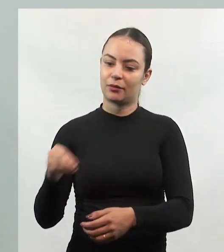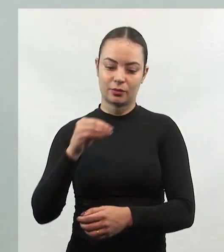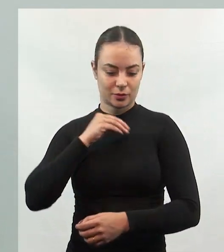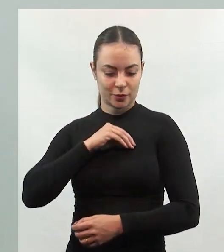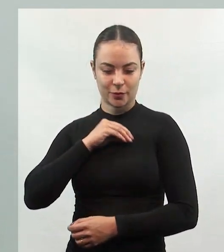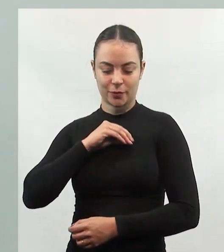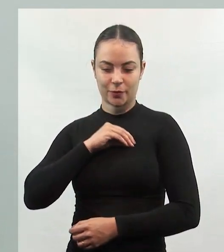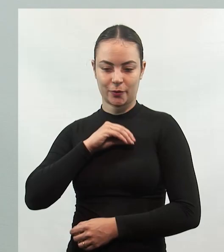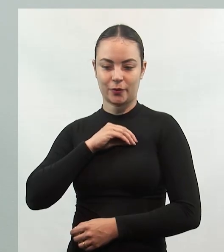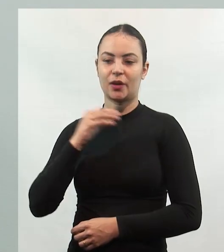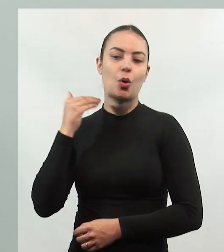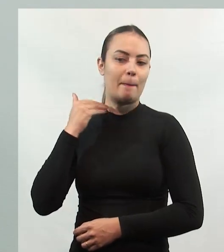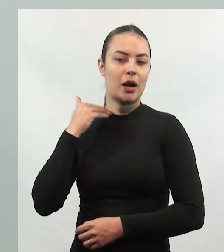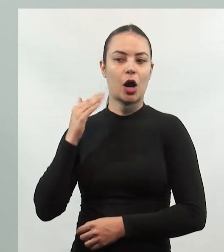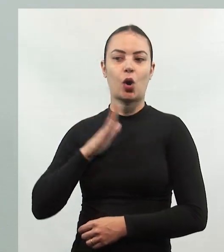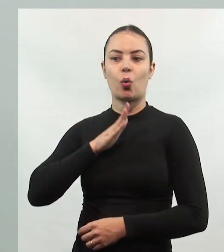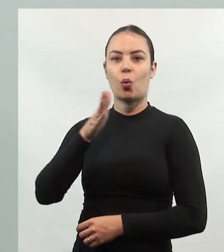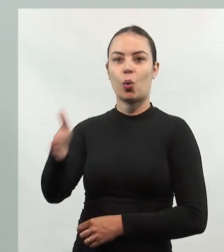vou por esses